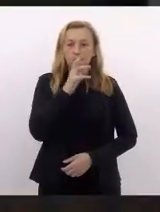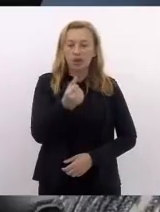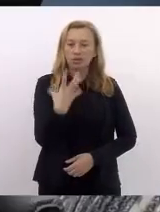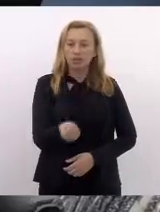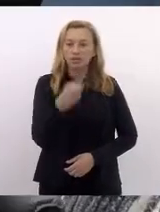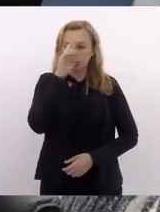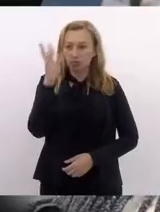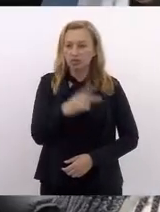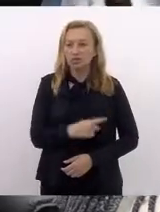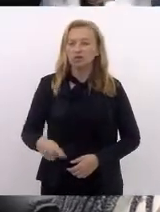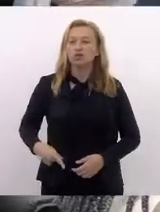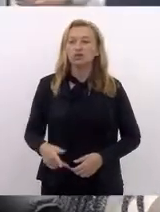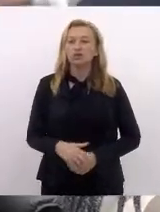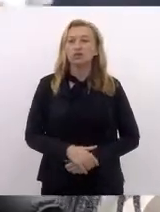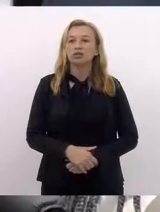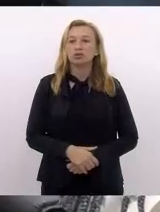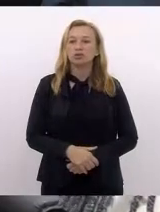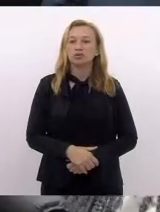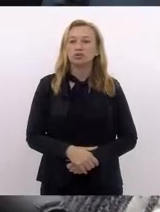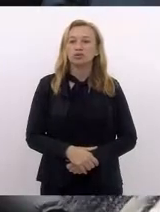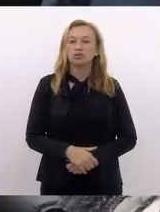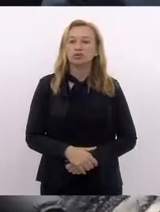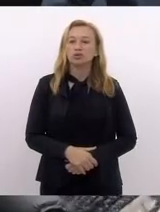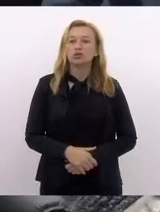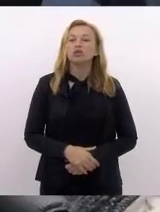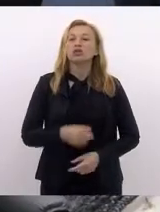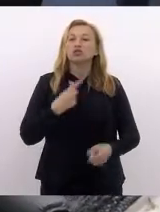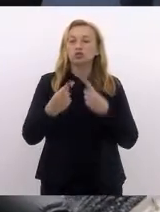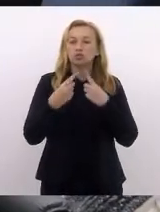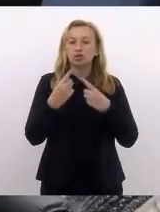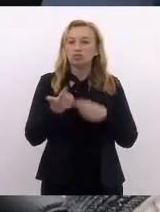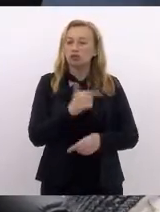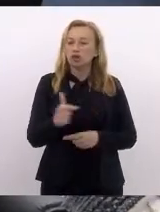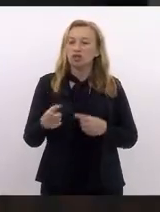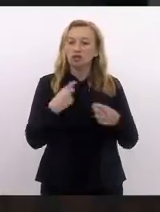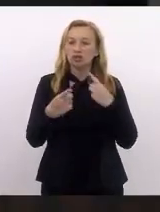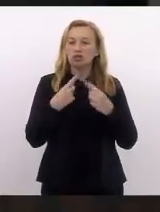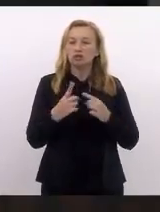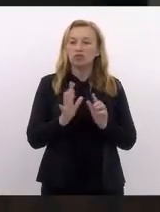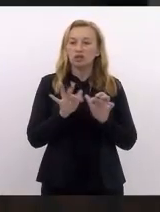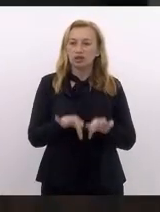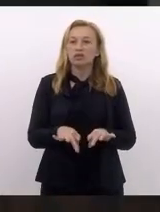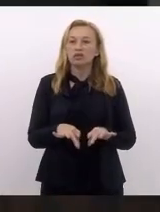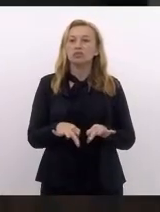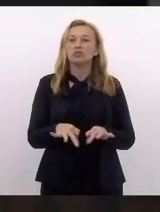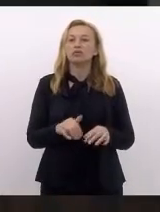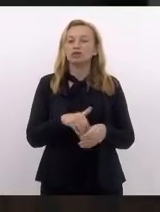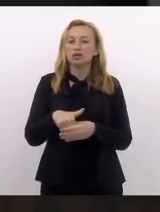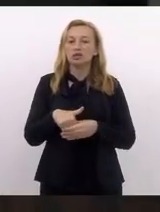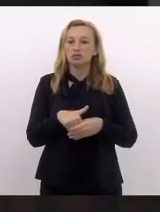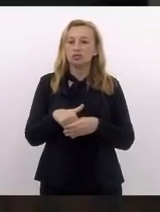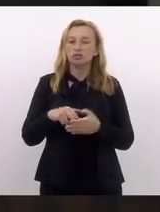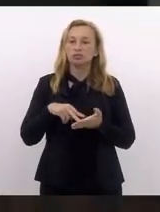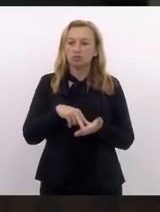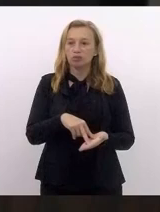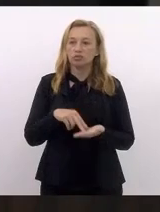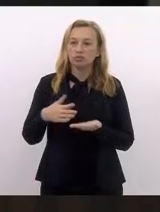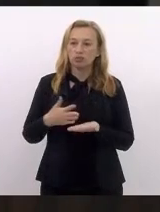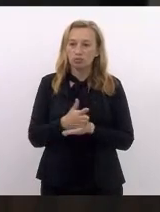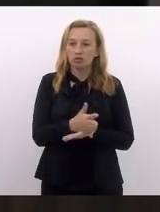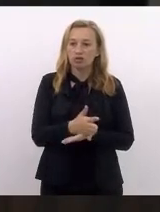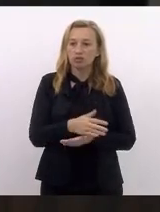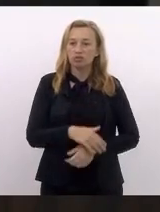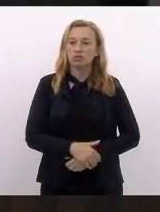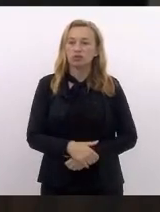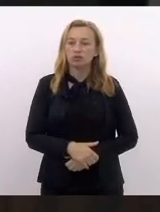parecer favorável seu presente o parecer emitido em discussão na Avenida Queira discutir se a execução em votação se eu tiver prova